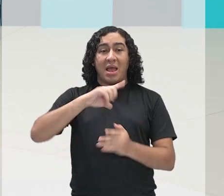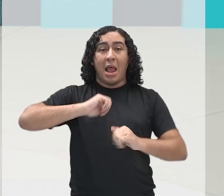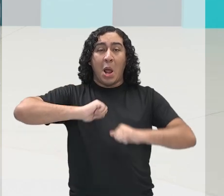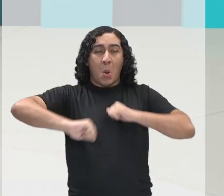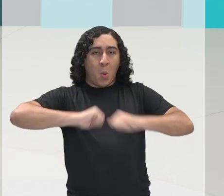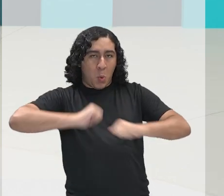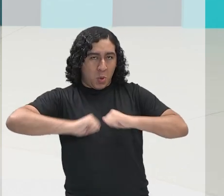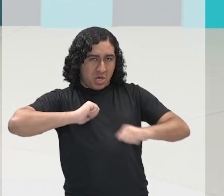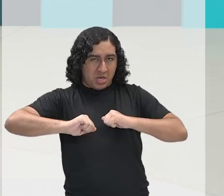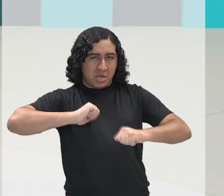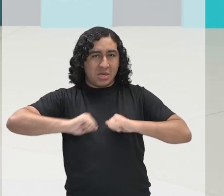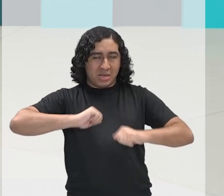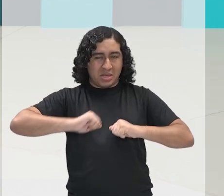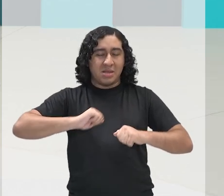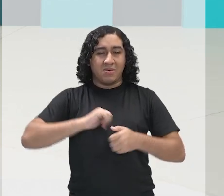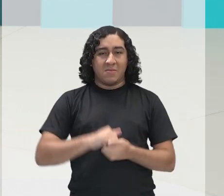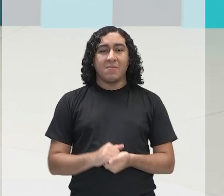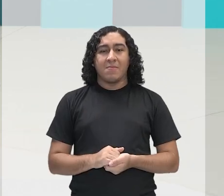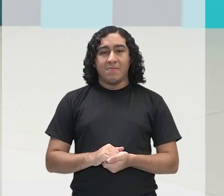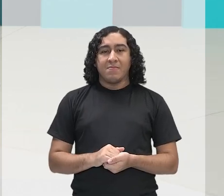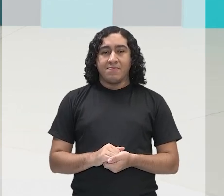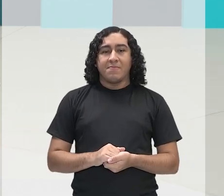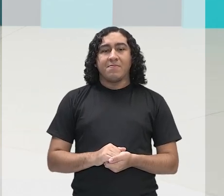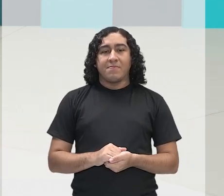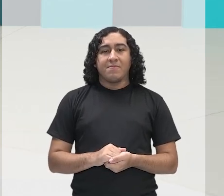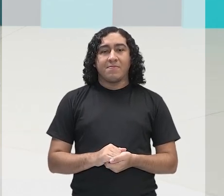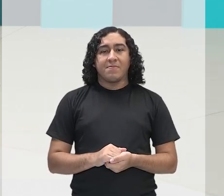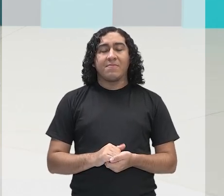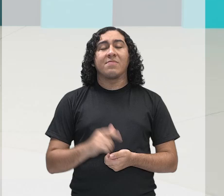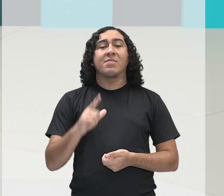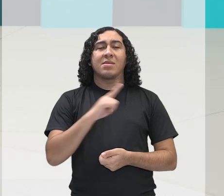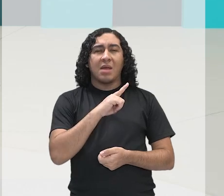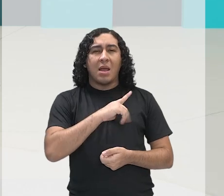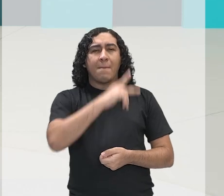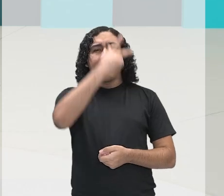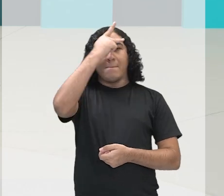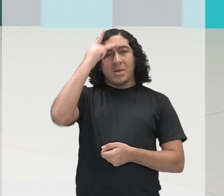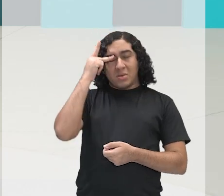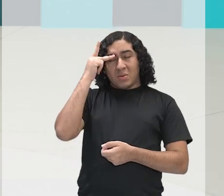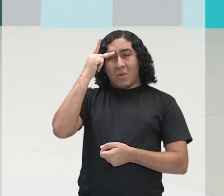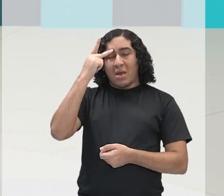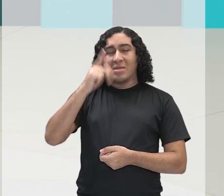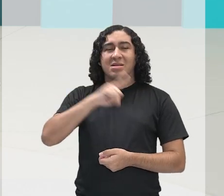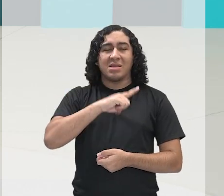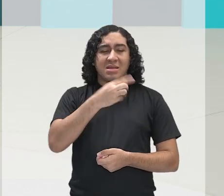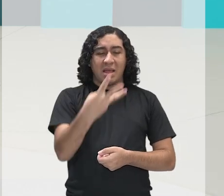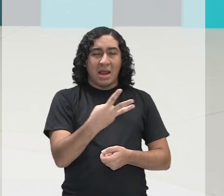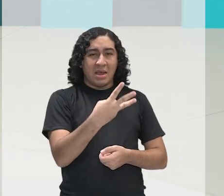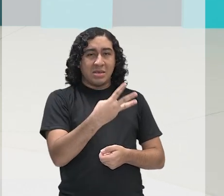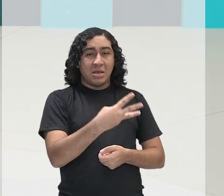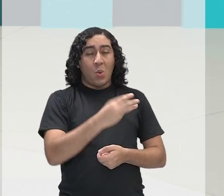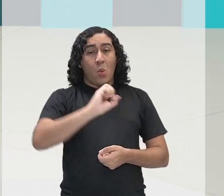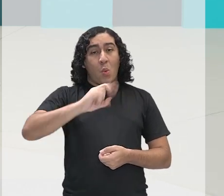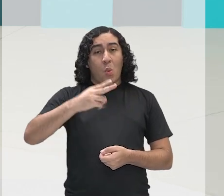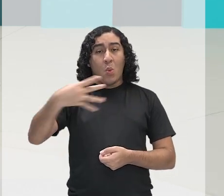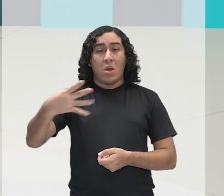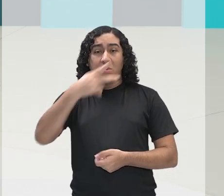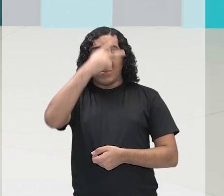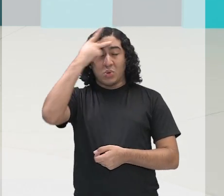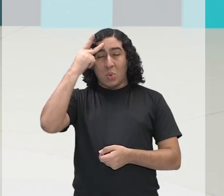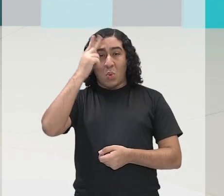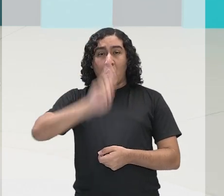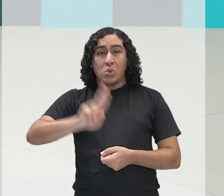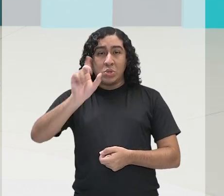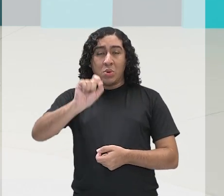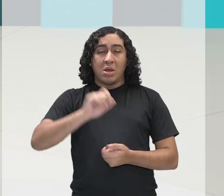aventura, que é uma modalidade onde participam equipes de 3 a 5 atletas, e eles utilizam bússolas ou mapas para